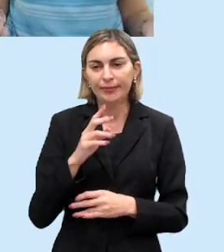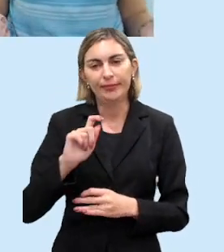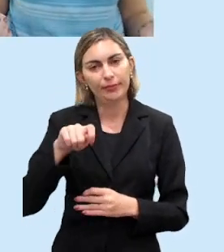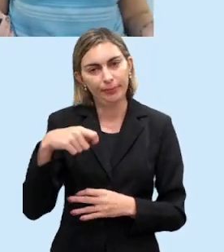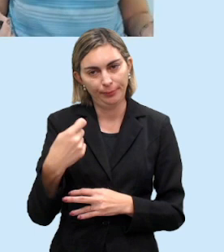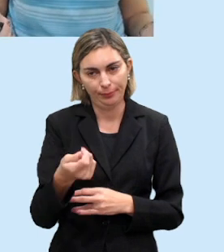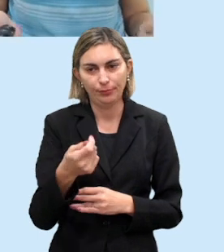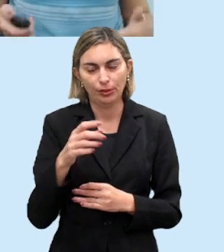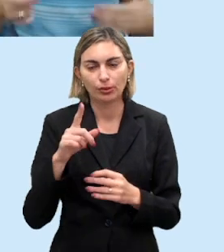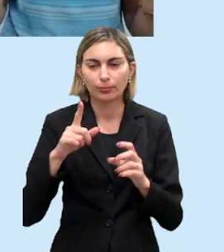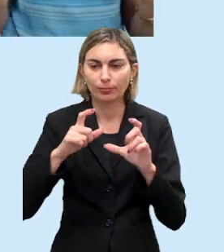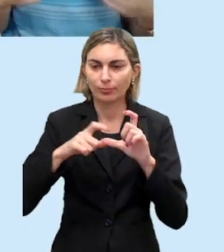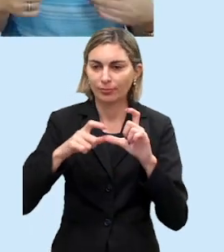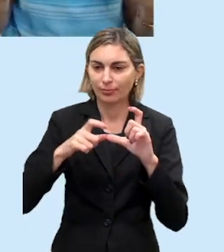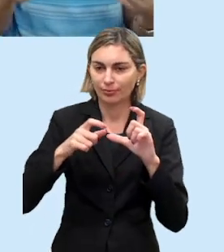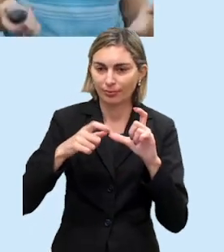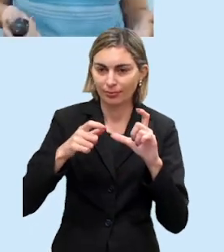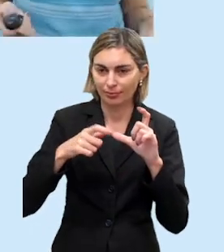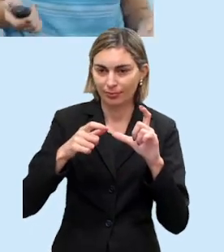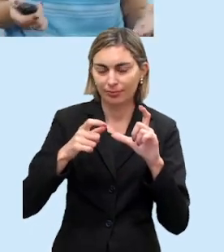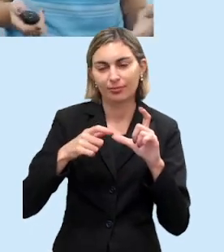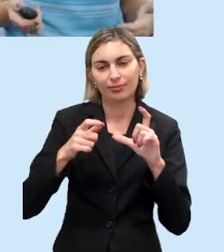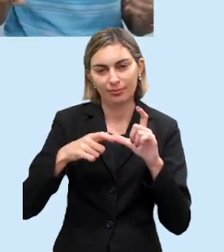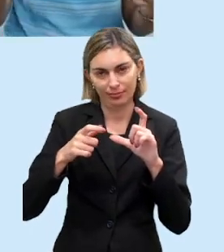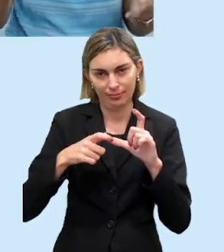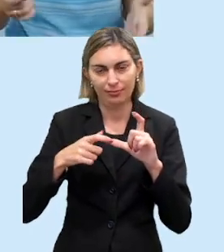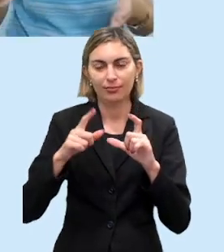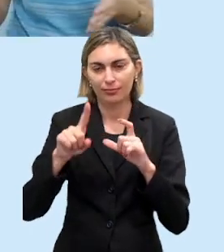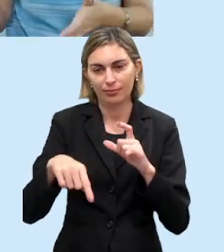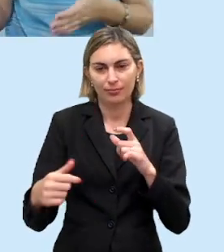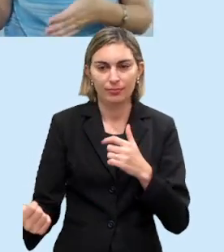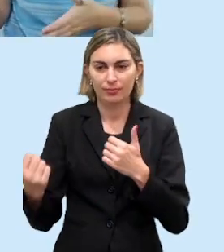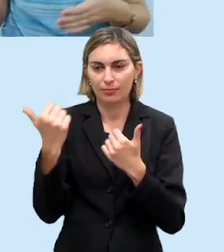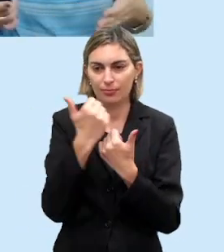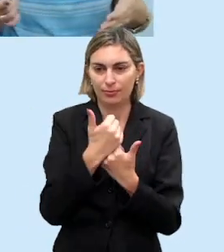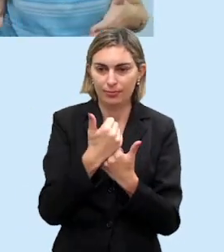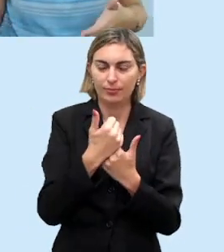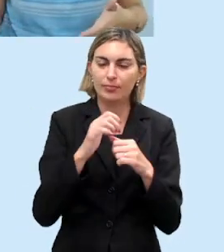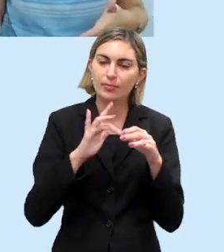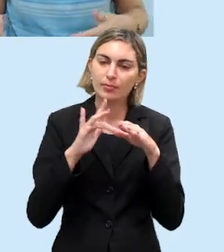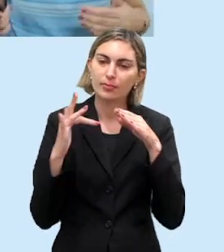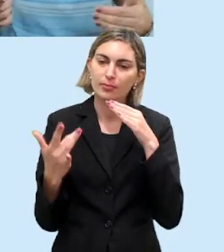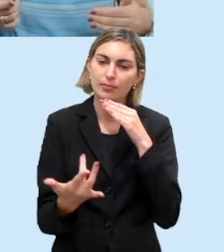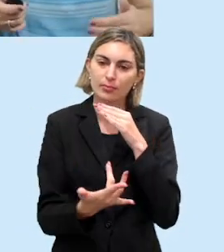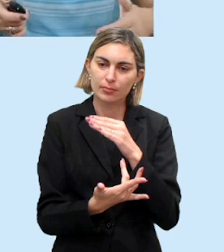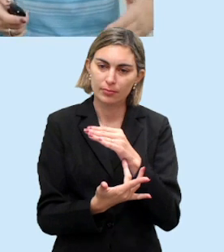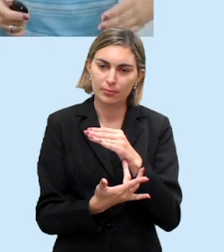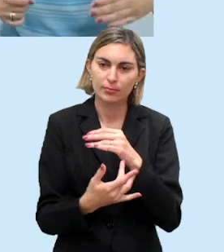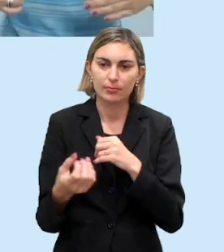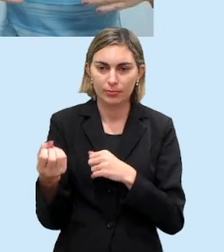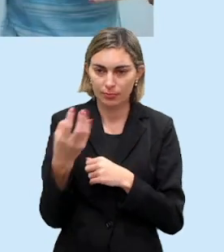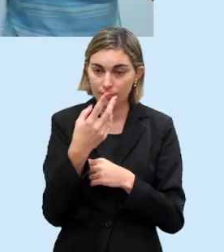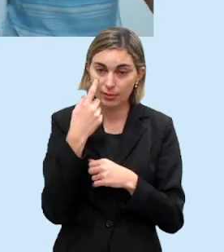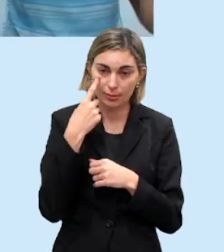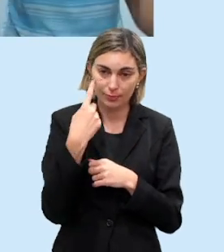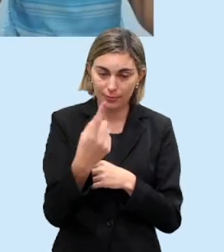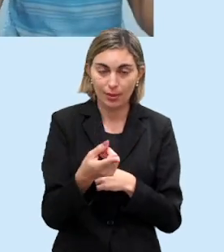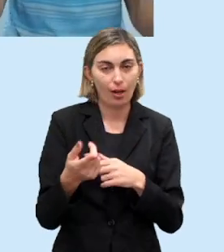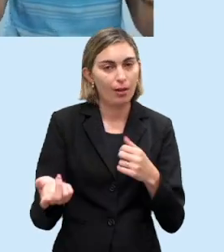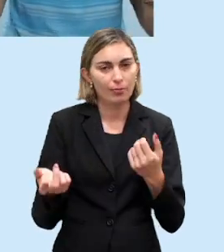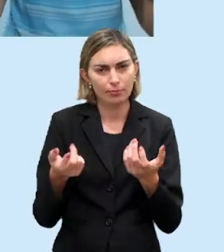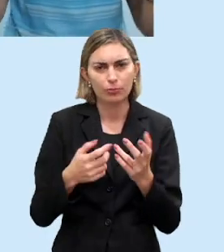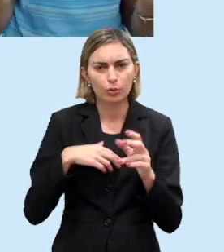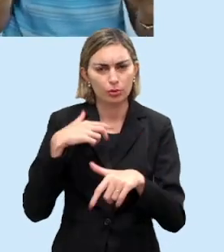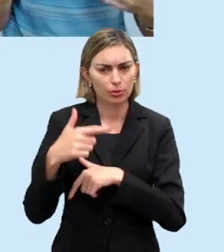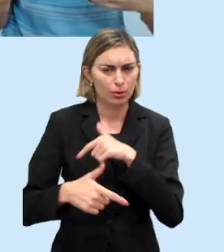do TikTok, não é? É isso que representa esta rede social tão nova. Então veja que todo esse